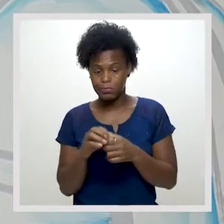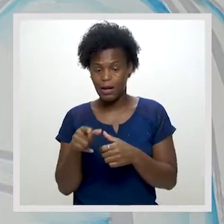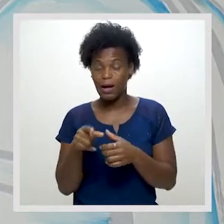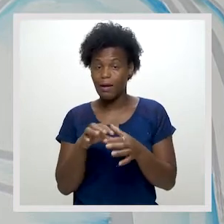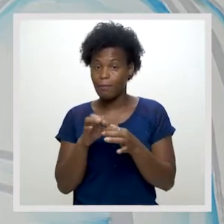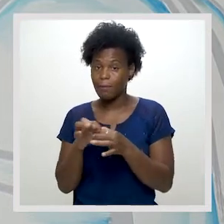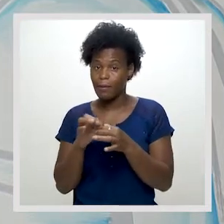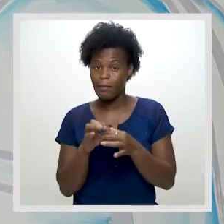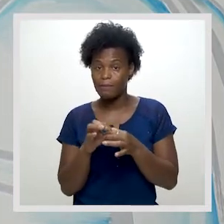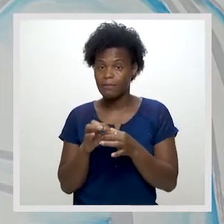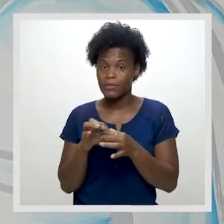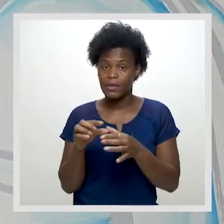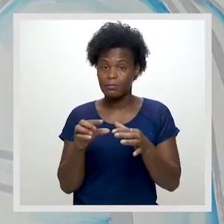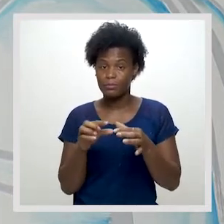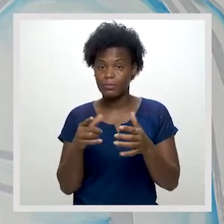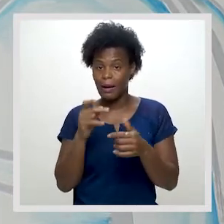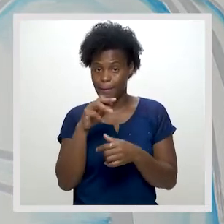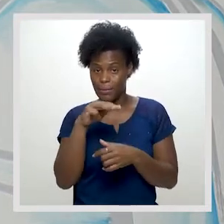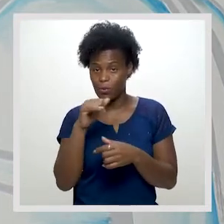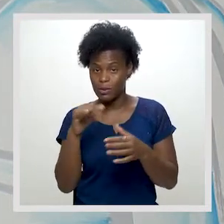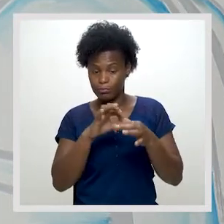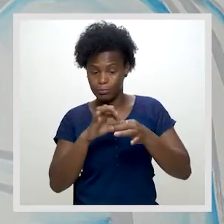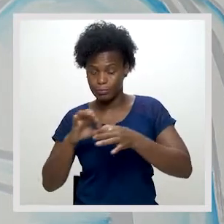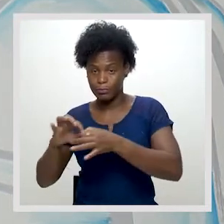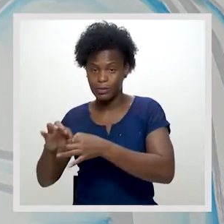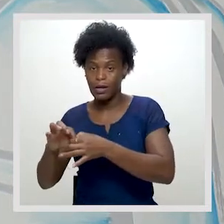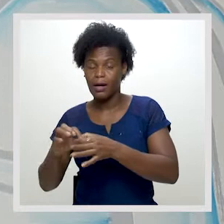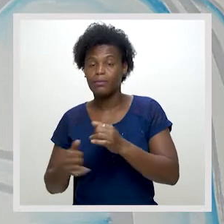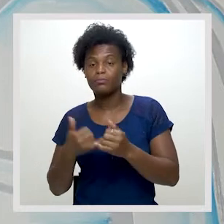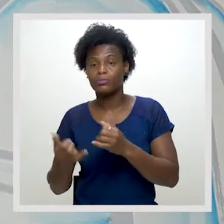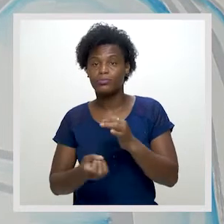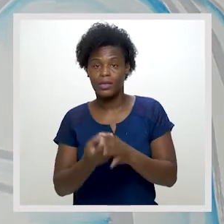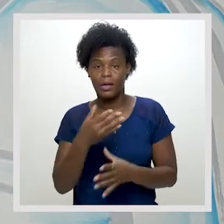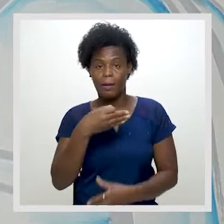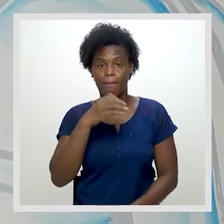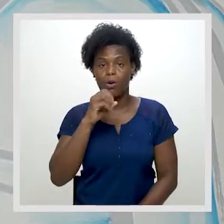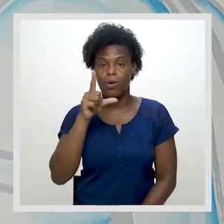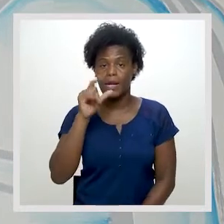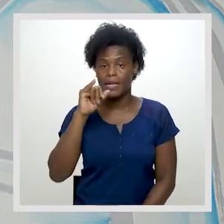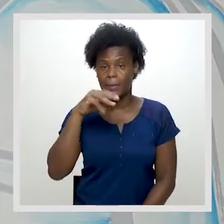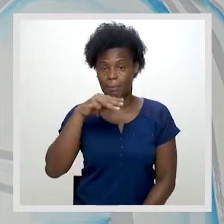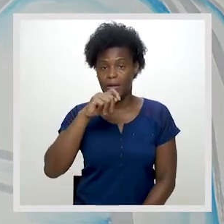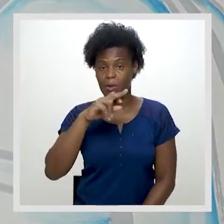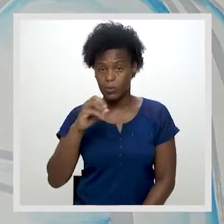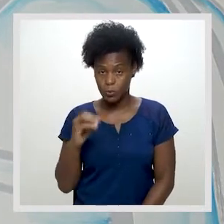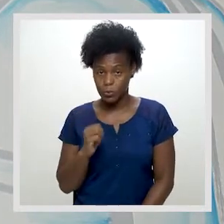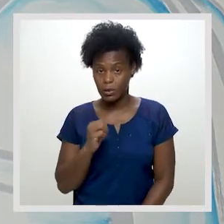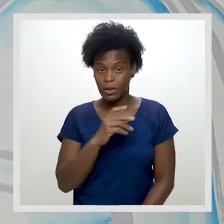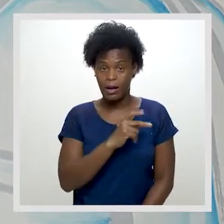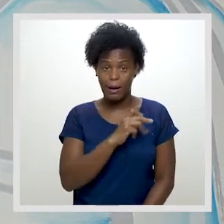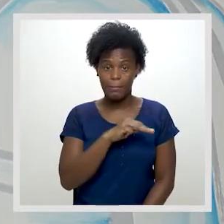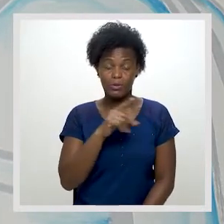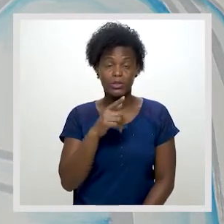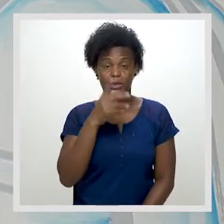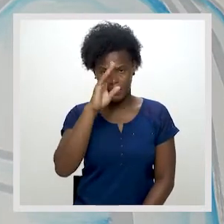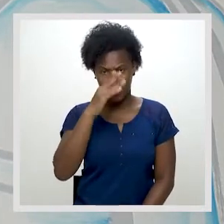ligação da cadeia dos aminoácidos é que estariam na formação dos polímeros. Os aminoácidos, nós sabemos, são os